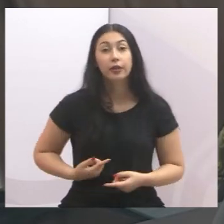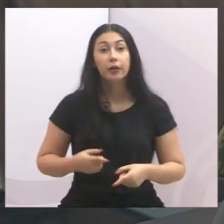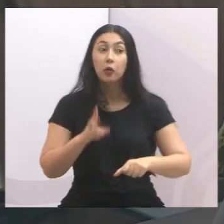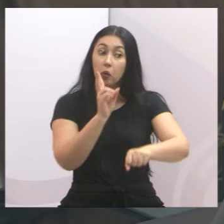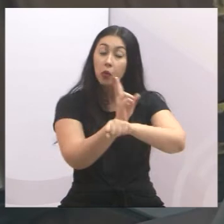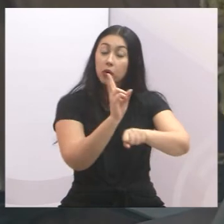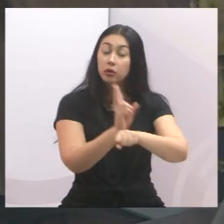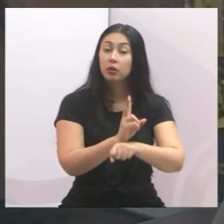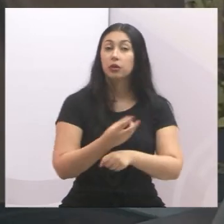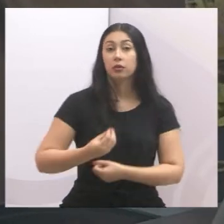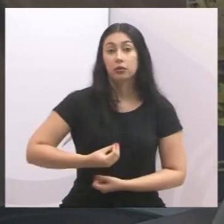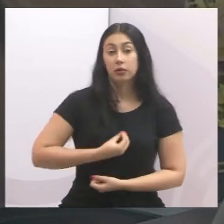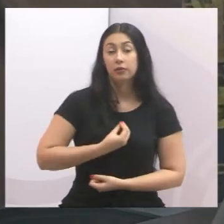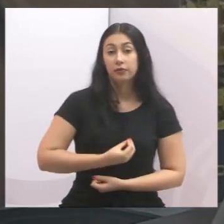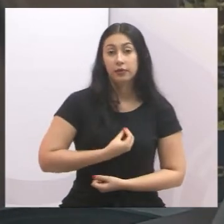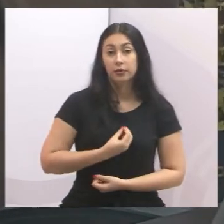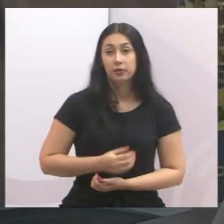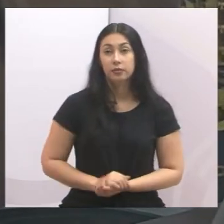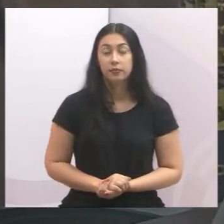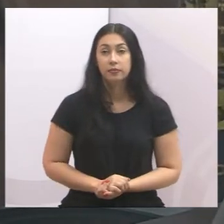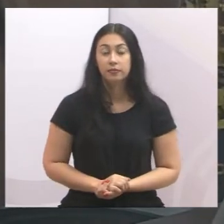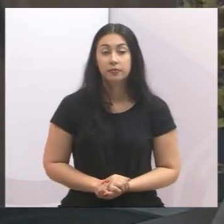vida.